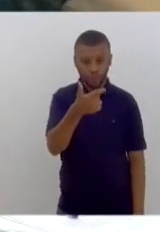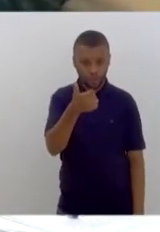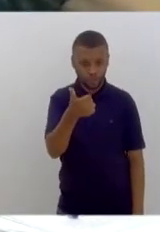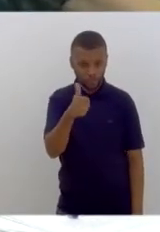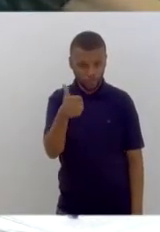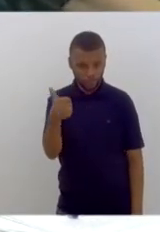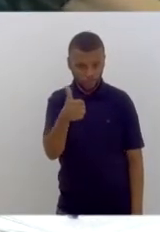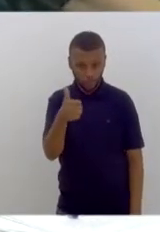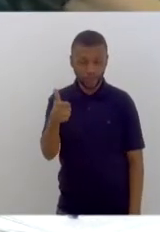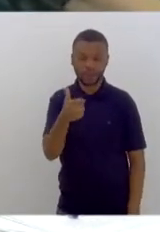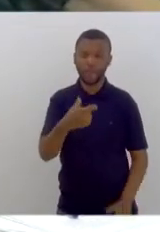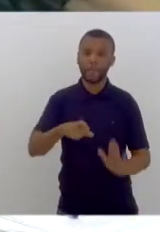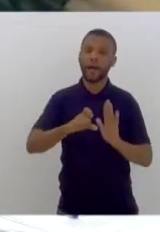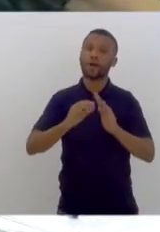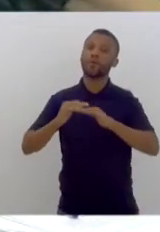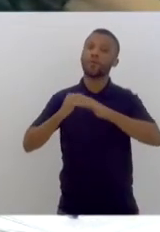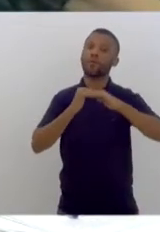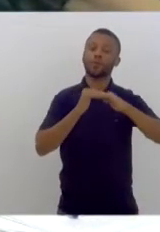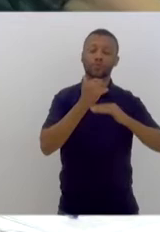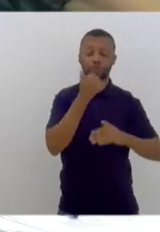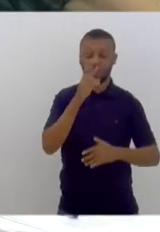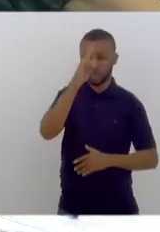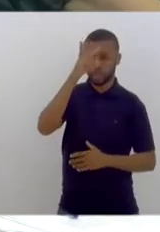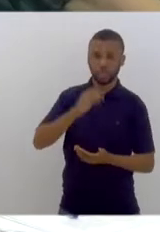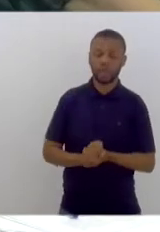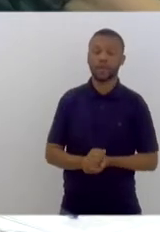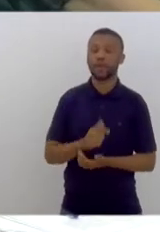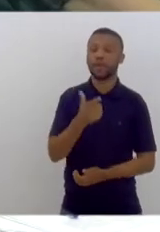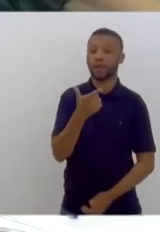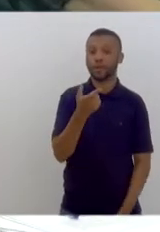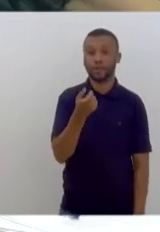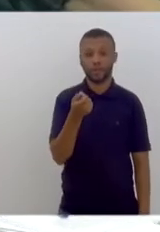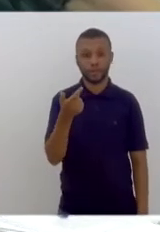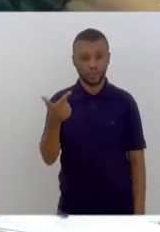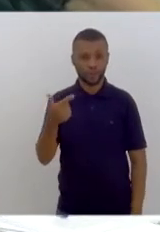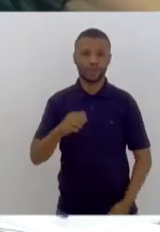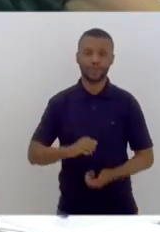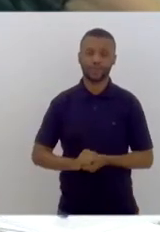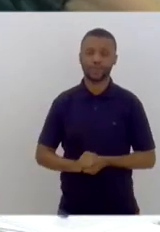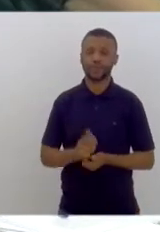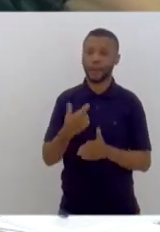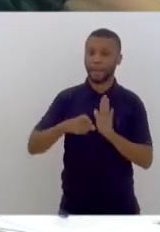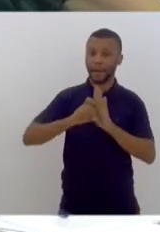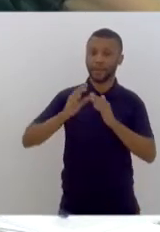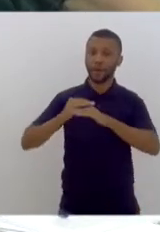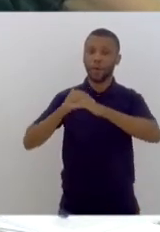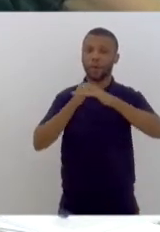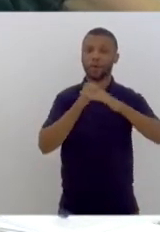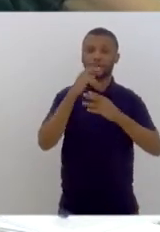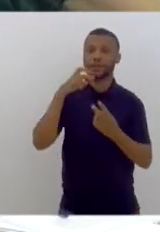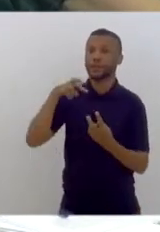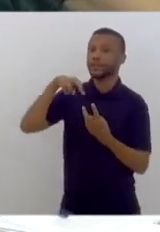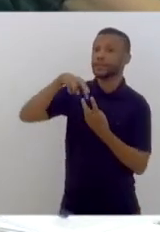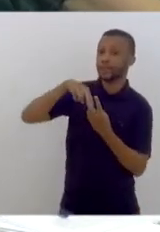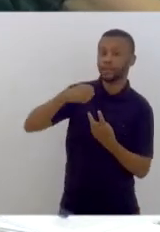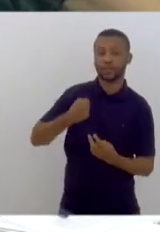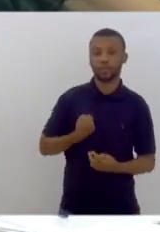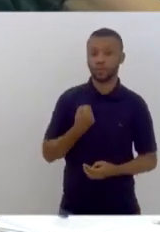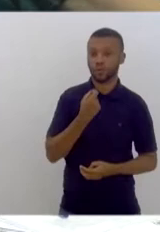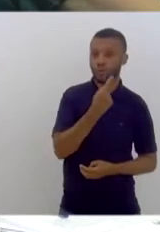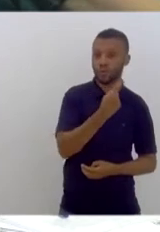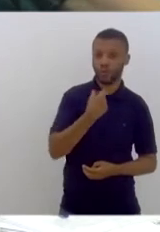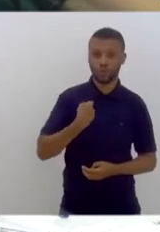parágrafo 202. Único, inciso, artigo 202, parágrafo único, incisos 1 e